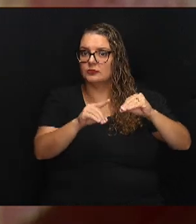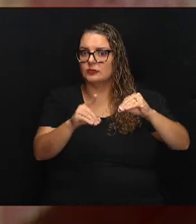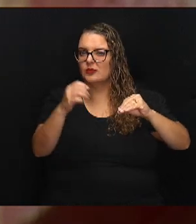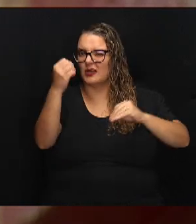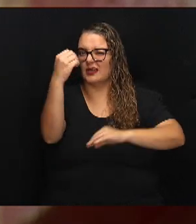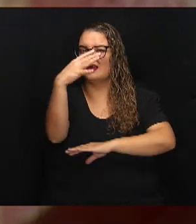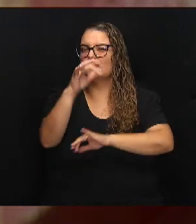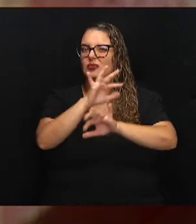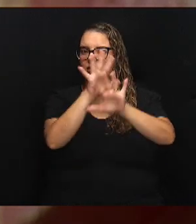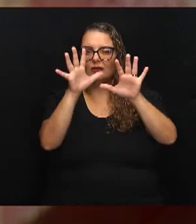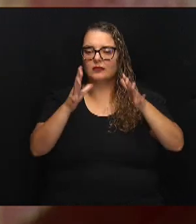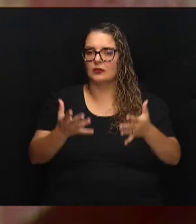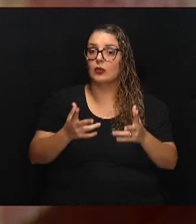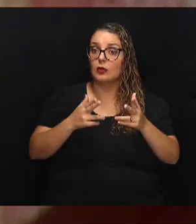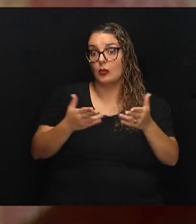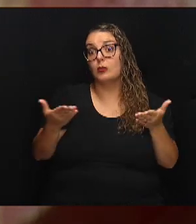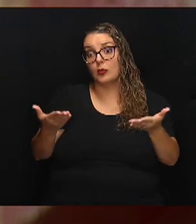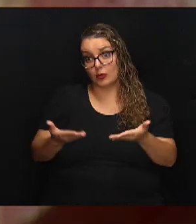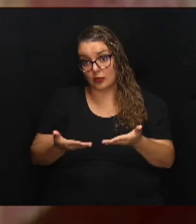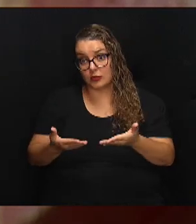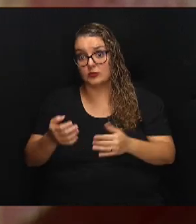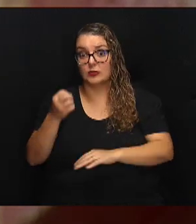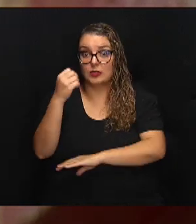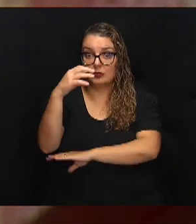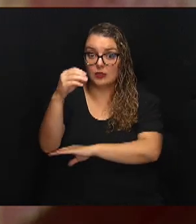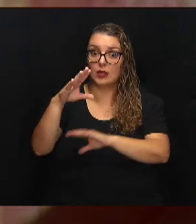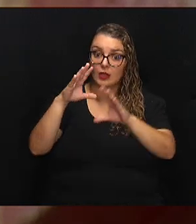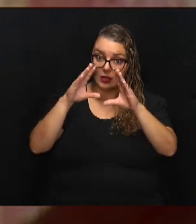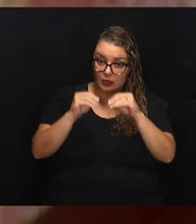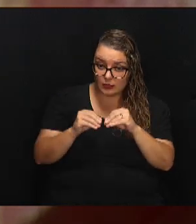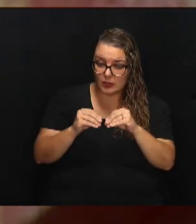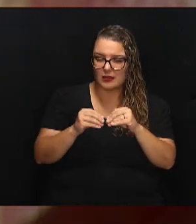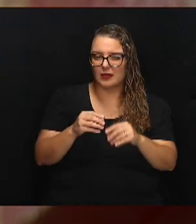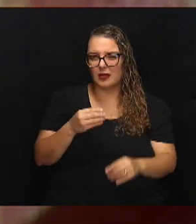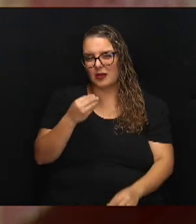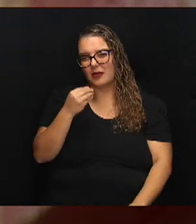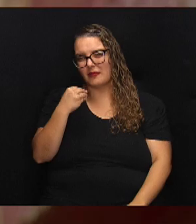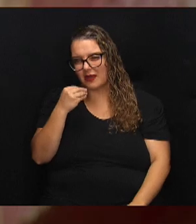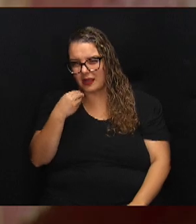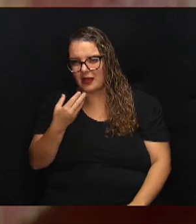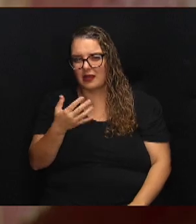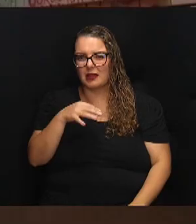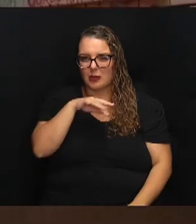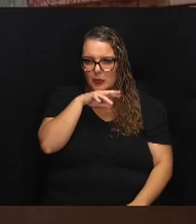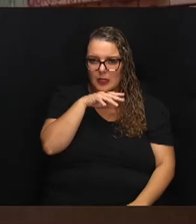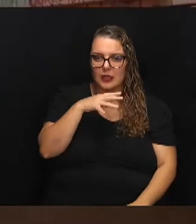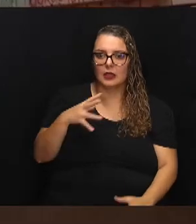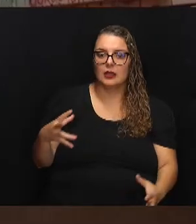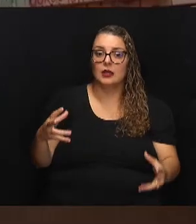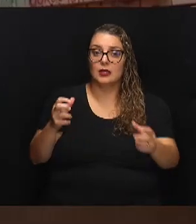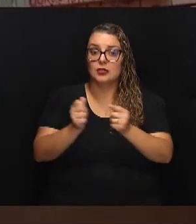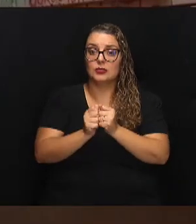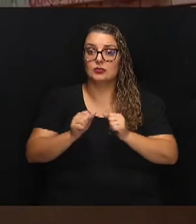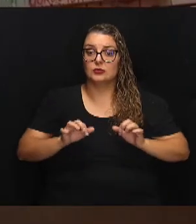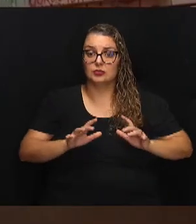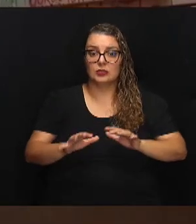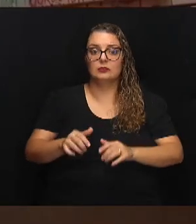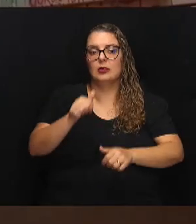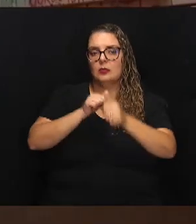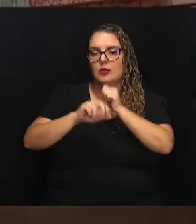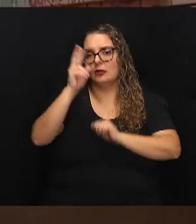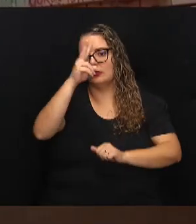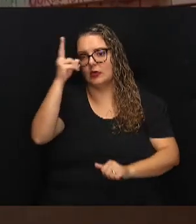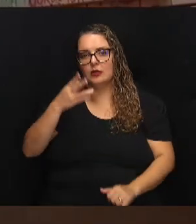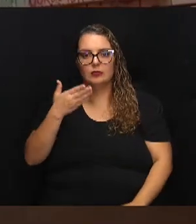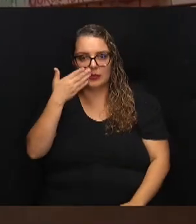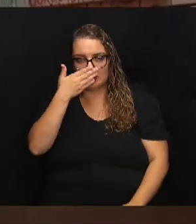iluminada, não era tão iluminada quanto é hoje, as iluminações noturnas eram muito ainda precárias, então ajuntavam-se aqui alcoólatras,